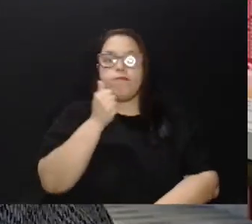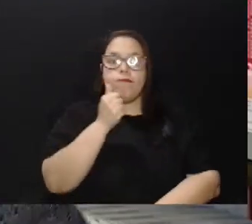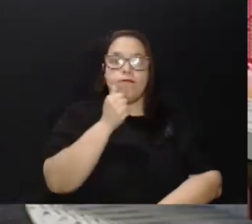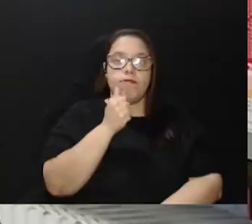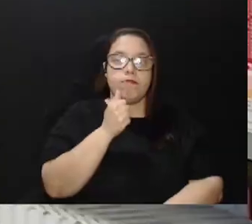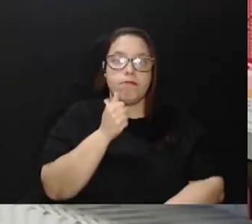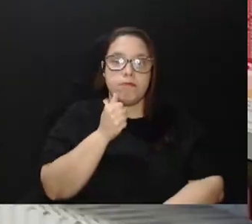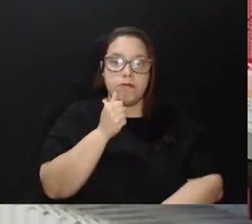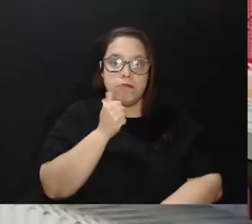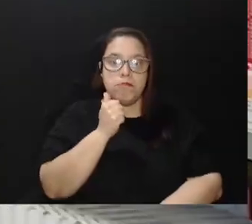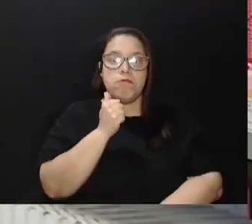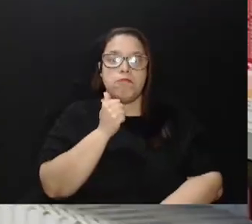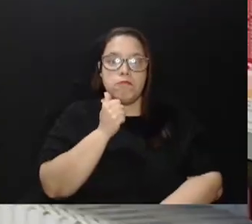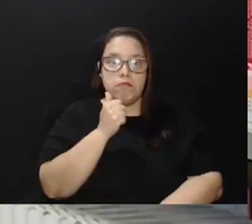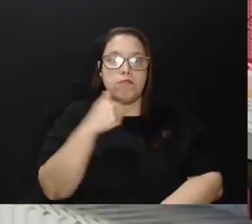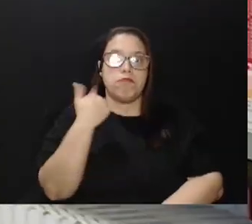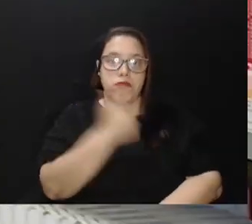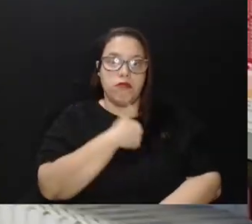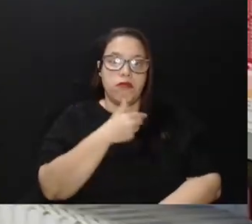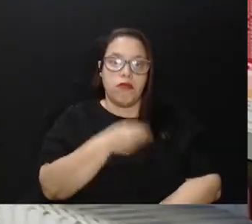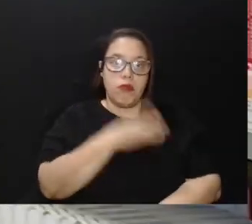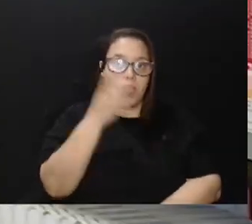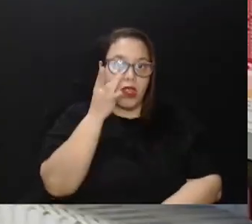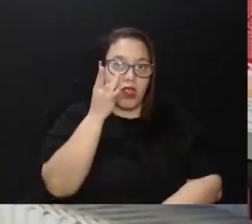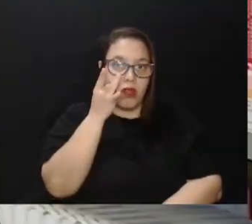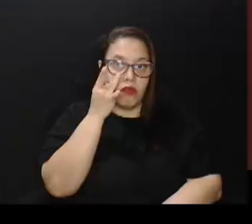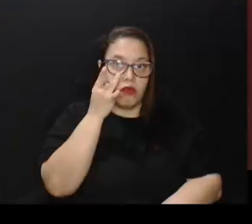nosso presente hoje bonito, né? De uma postura de